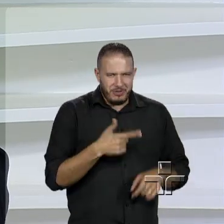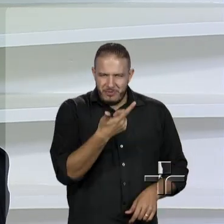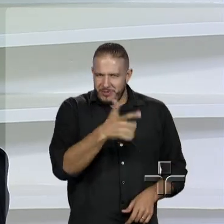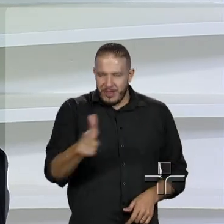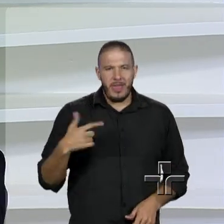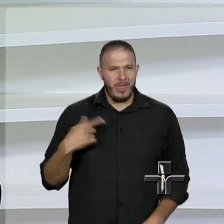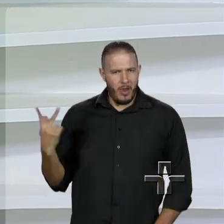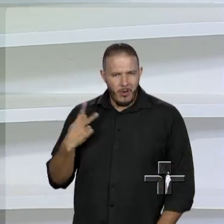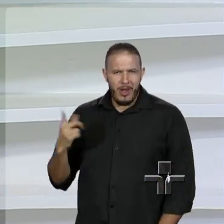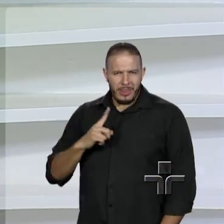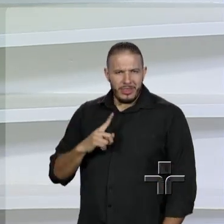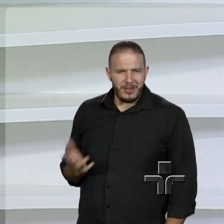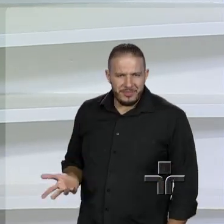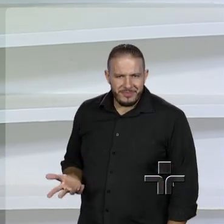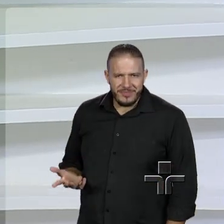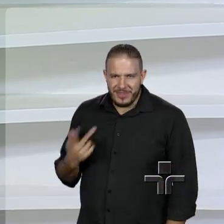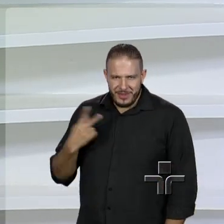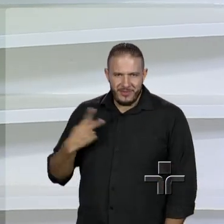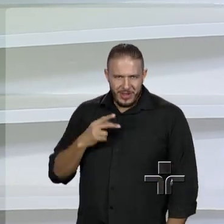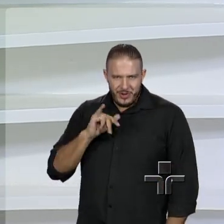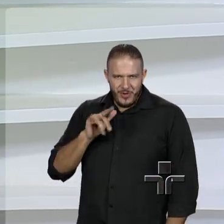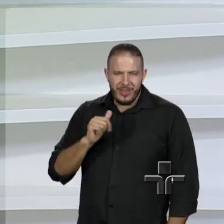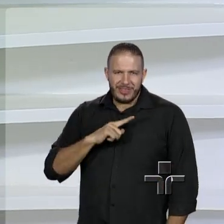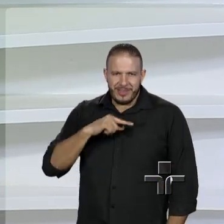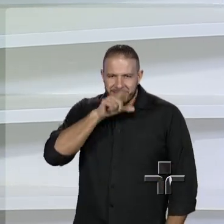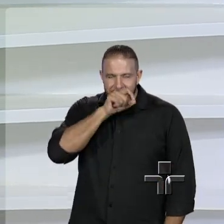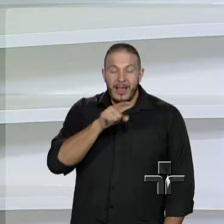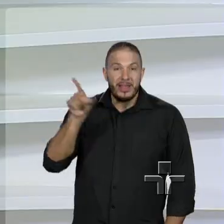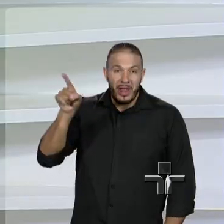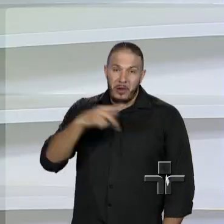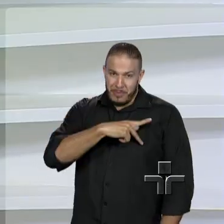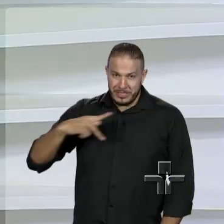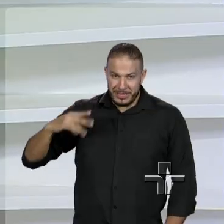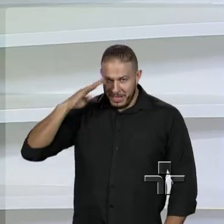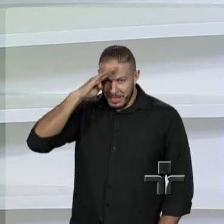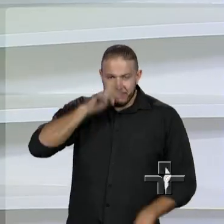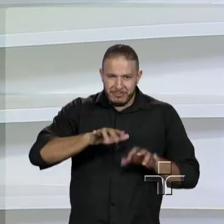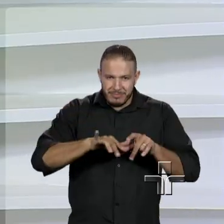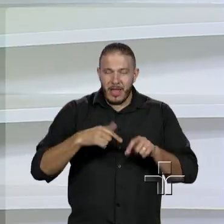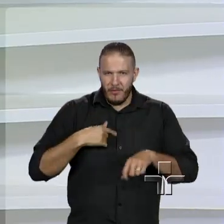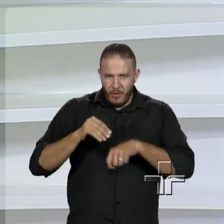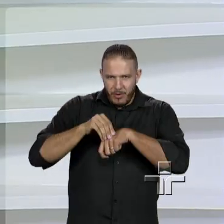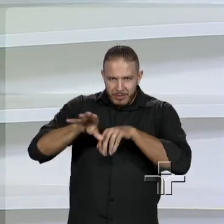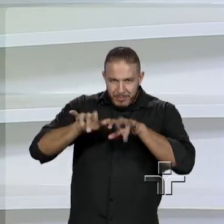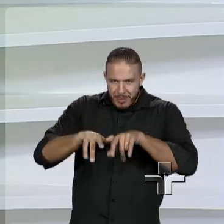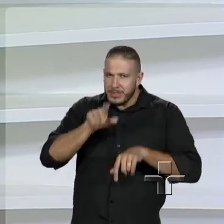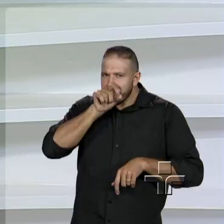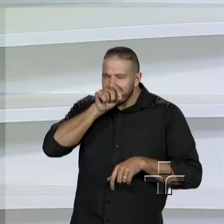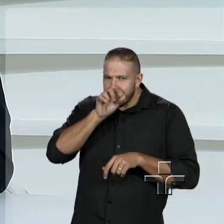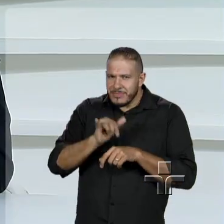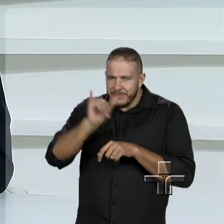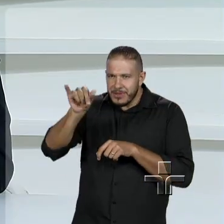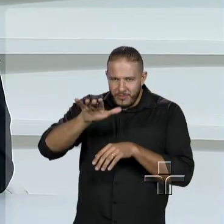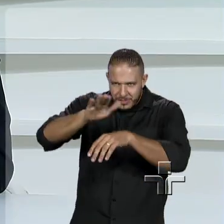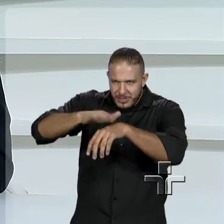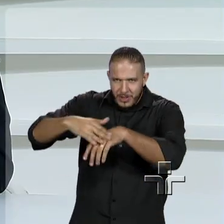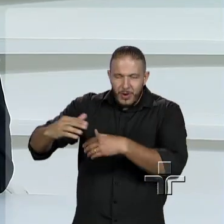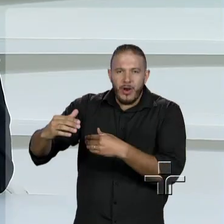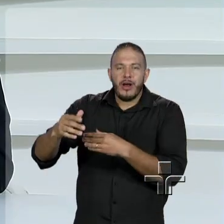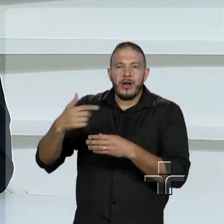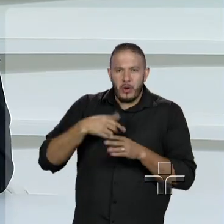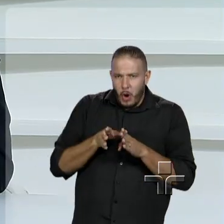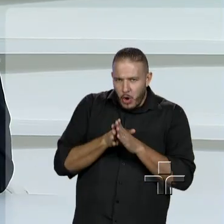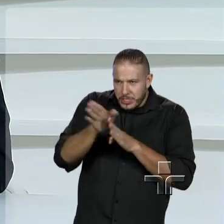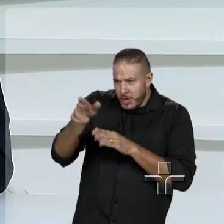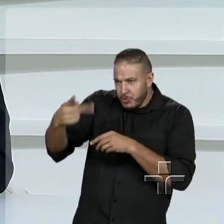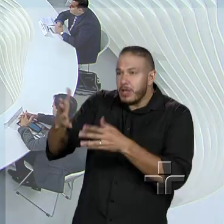temos Twitter. E o presidente vive nas redes. A gente vai mandar um Twitter para ele com um conselho seu. Que conselho o senhor diria para